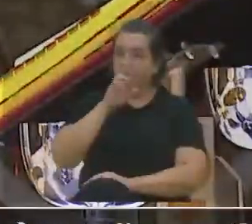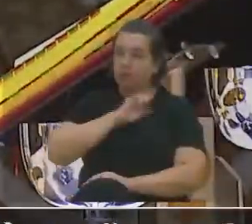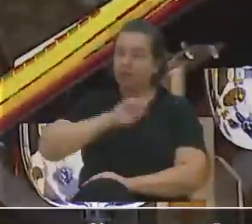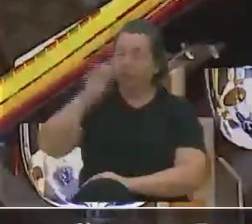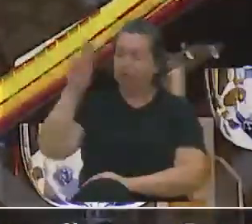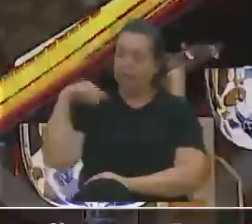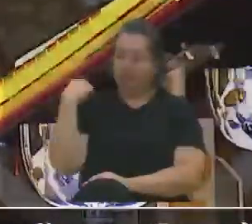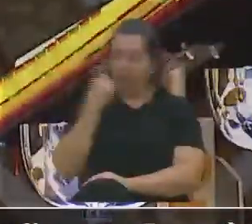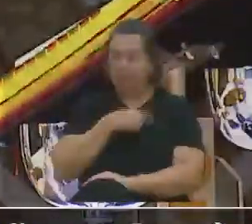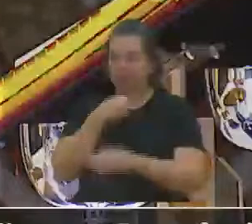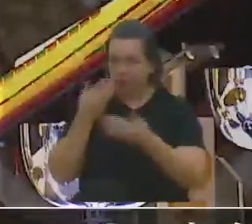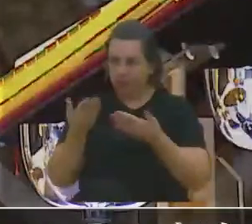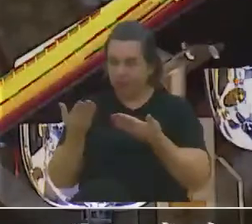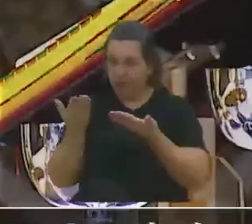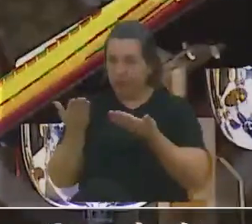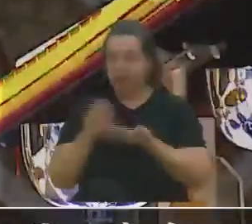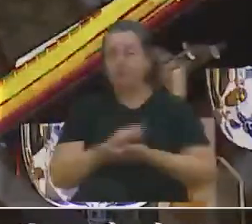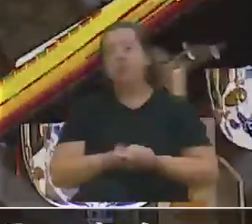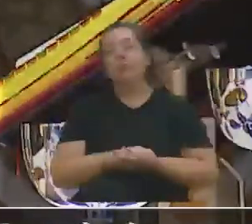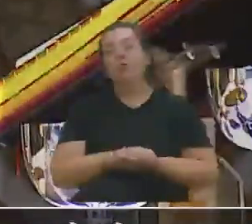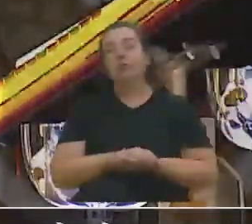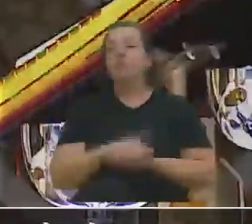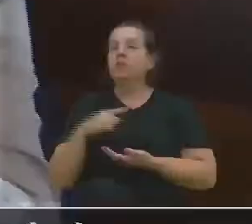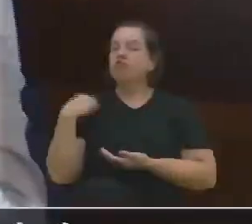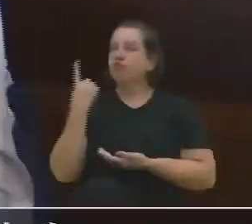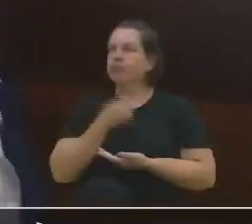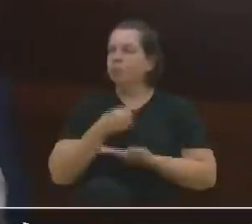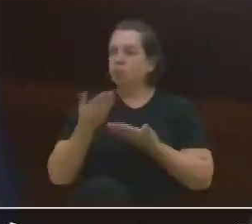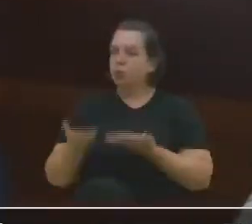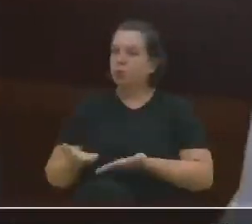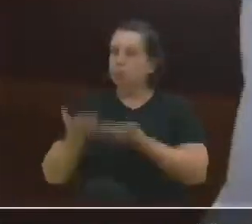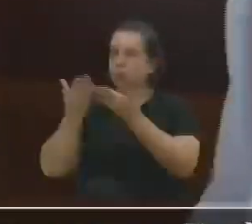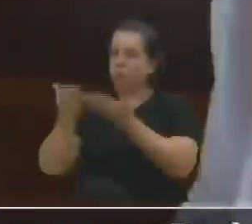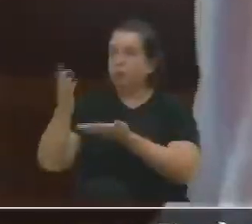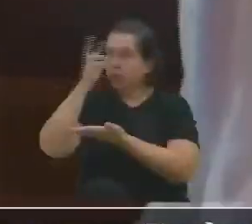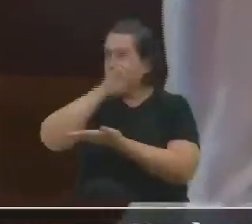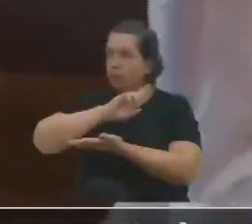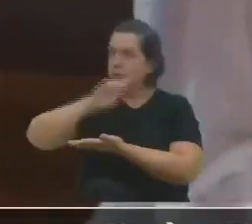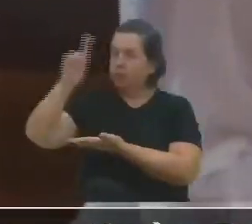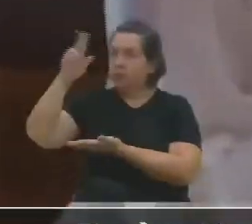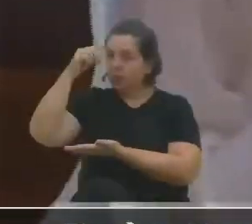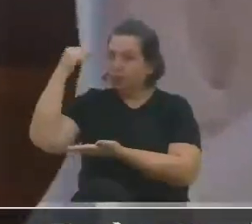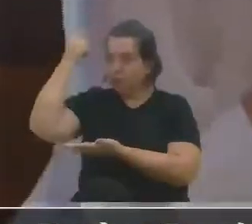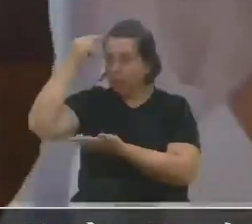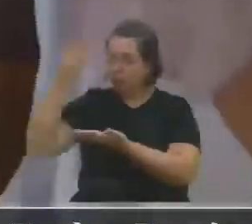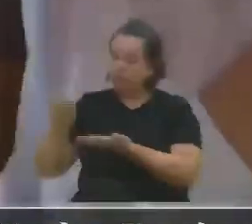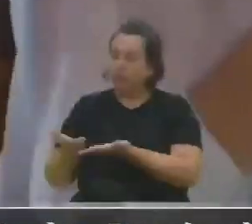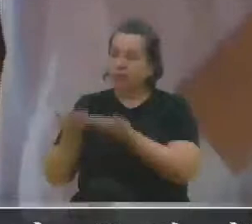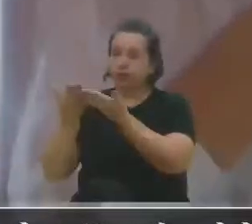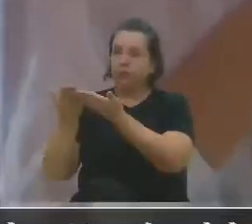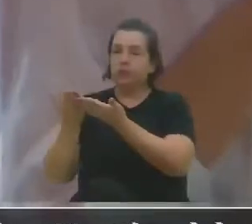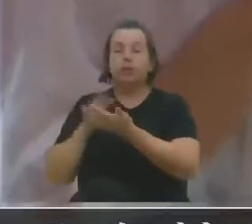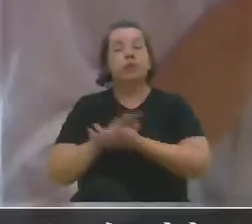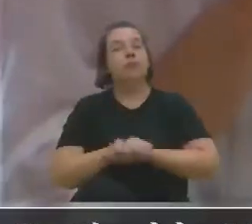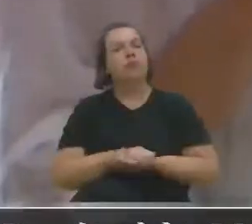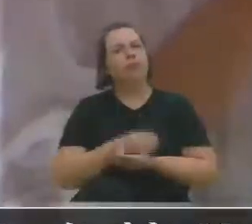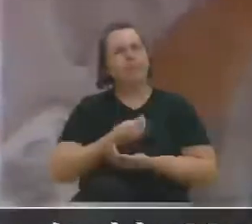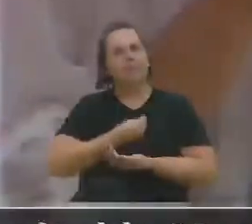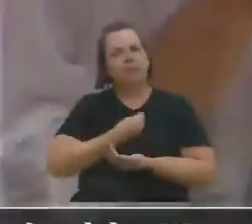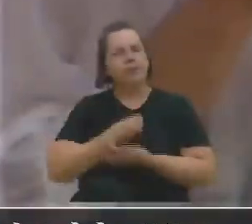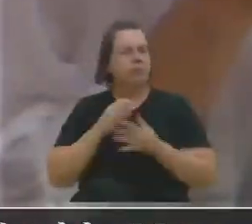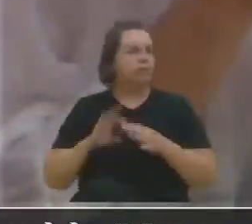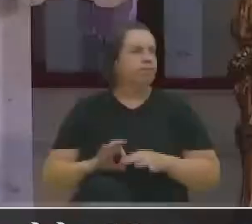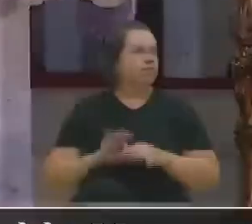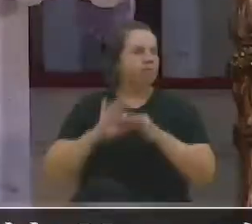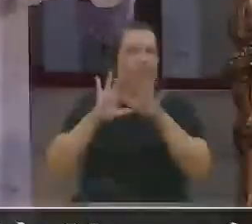Cristo, vosso Filho e Senhor nosso. Santificai nossa oferenda, ó Senhor, estando